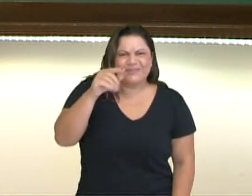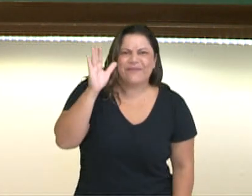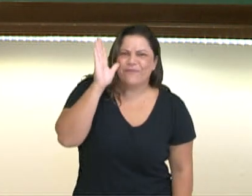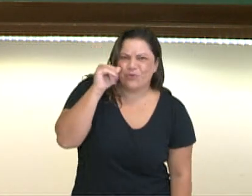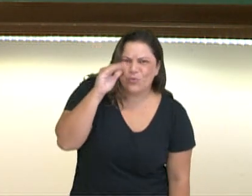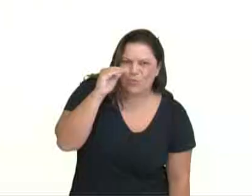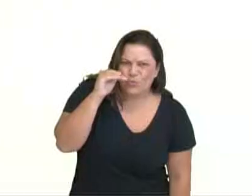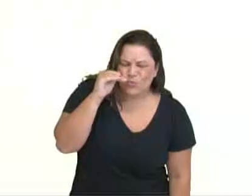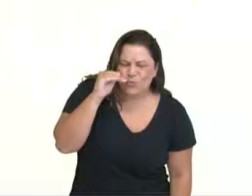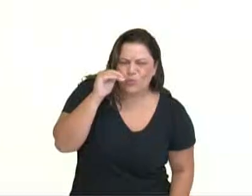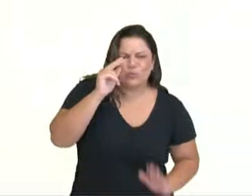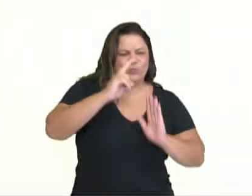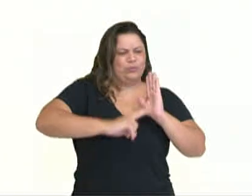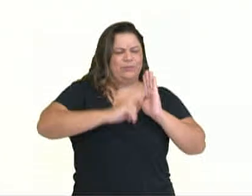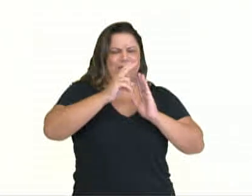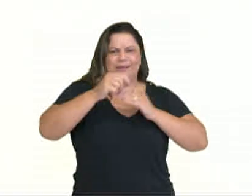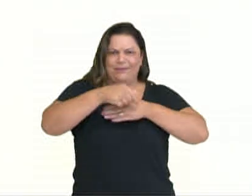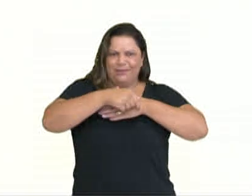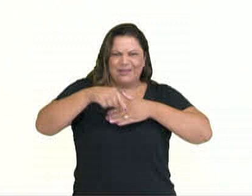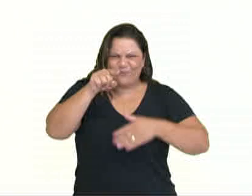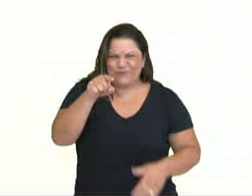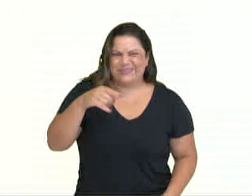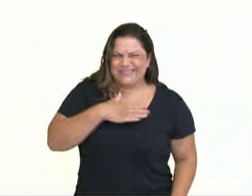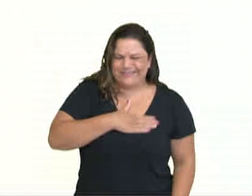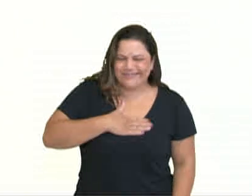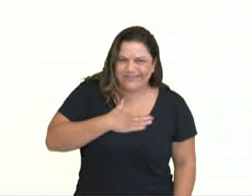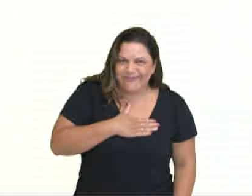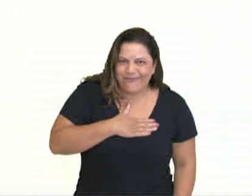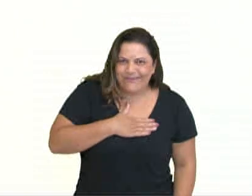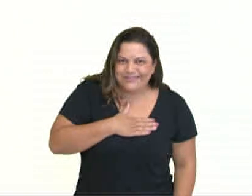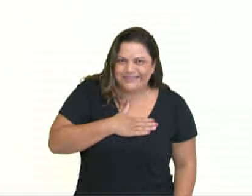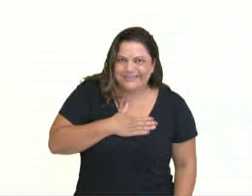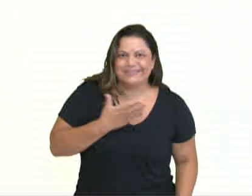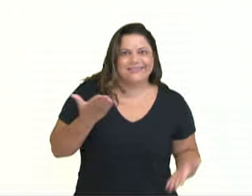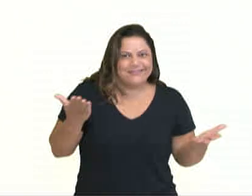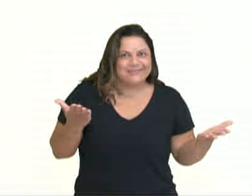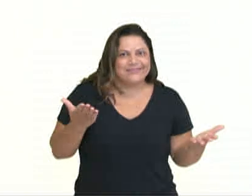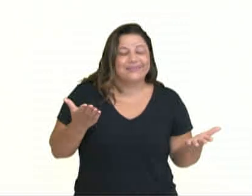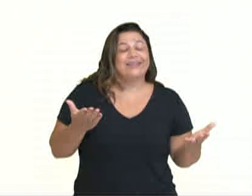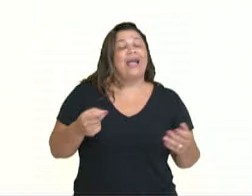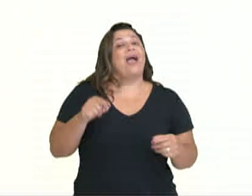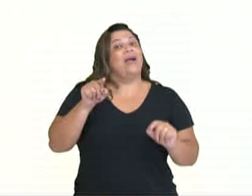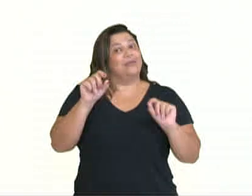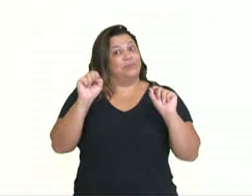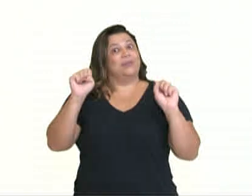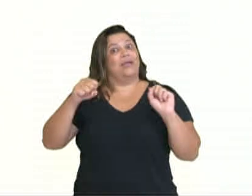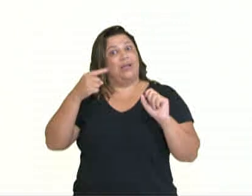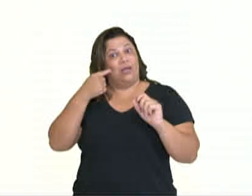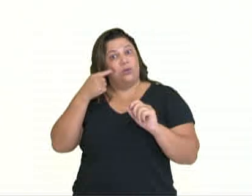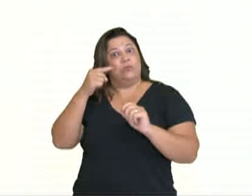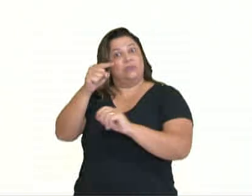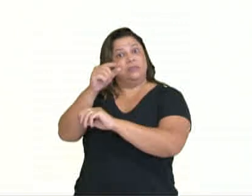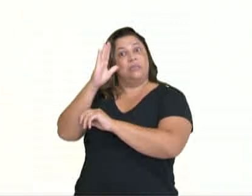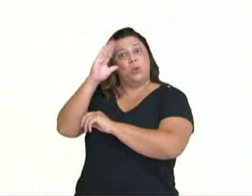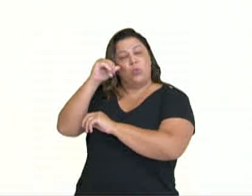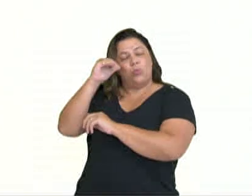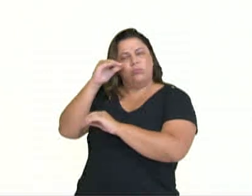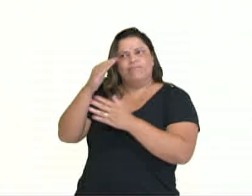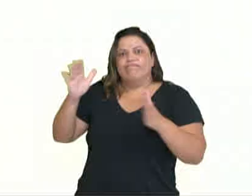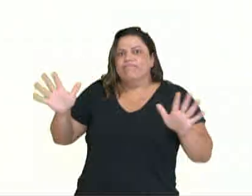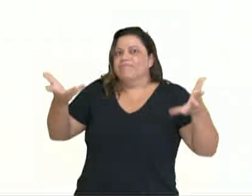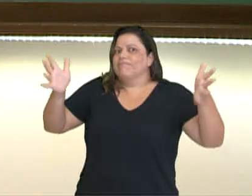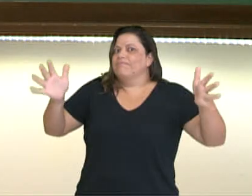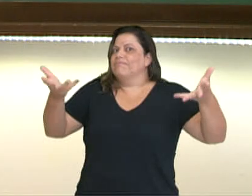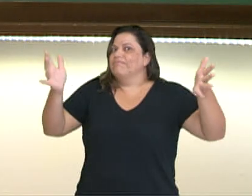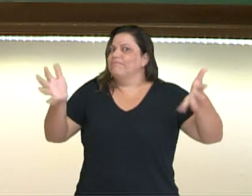sobre essa autora? Você gosta de ler contos? Eu espero que você tenha ficado muito animado